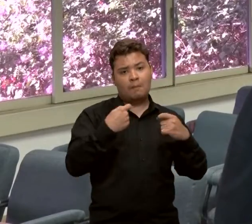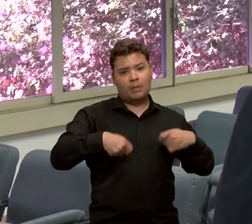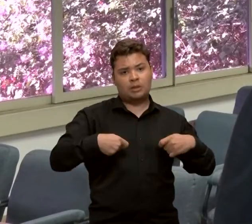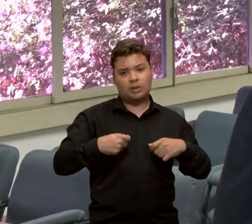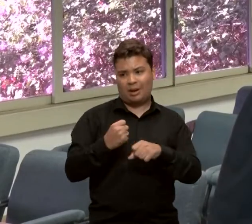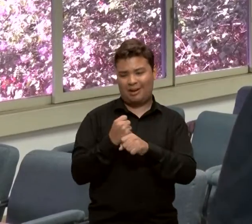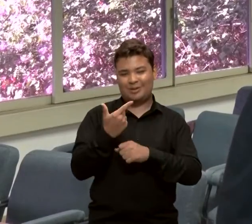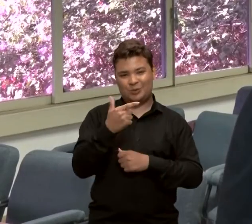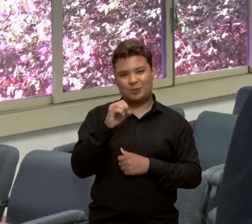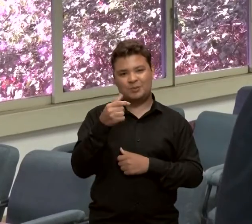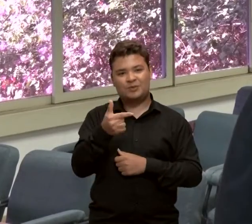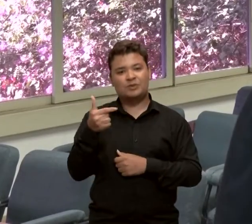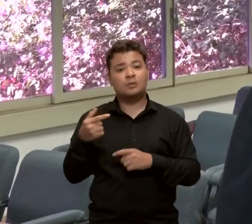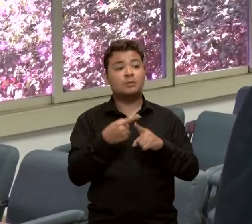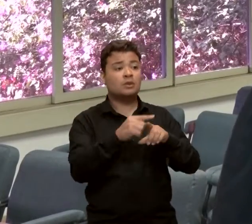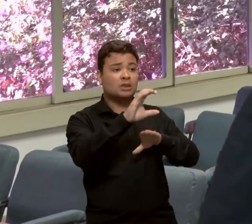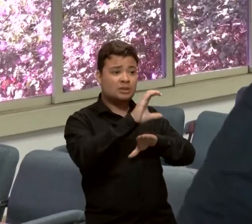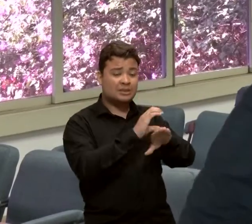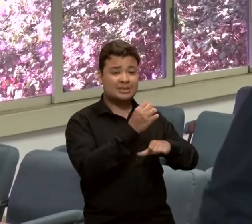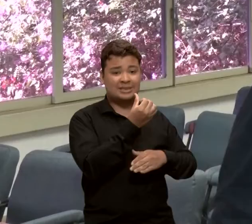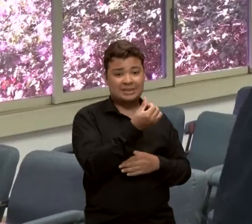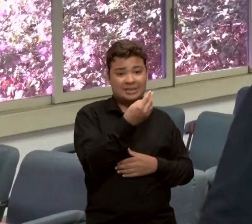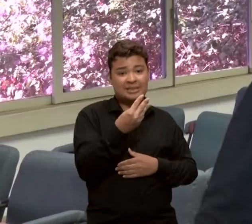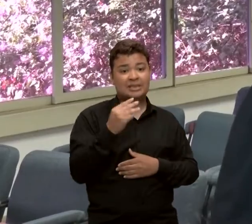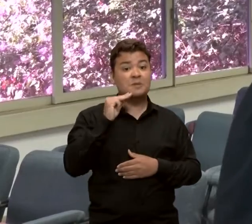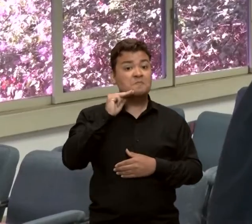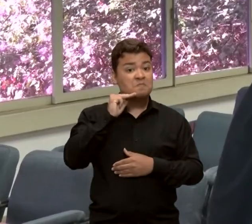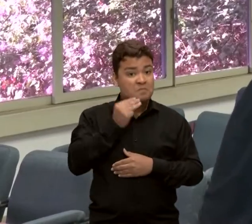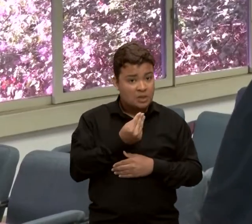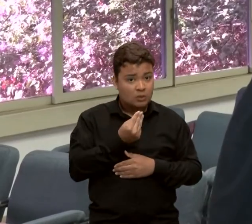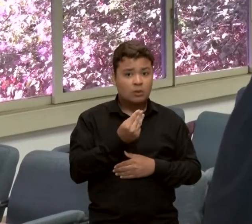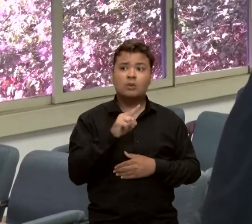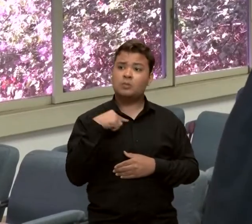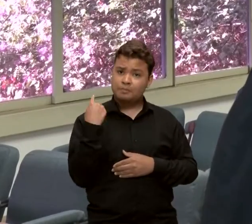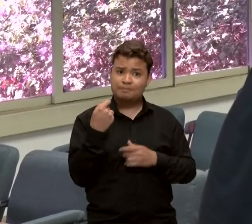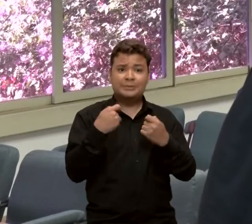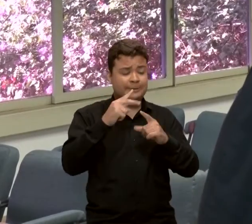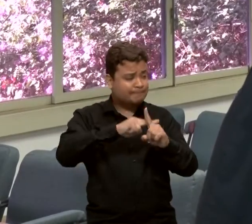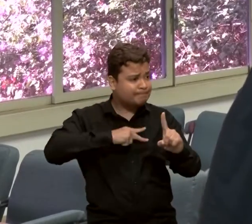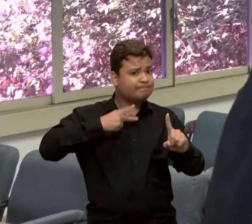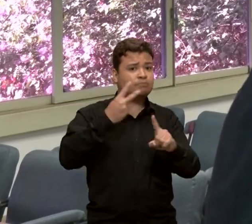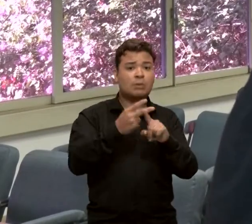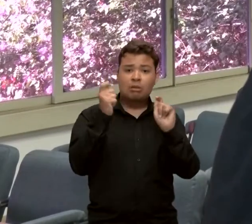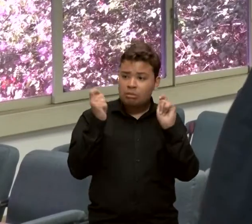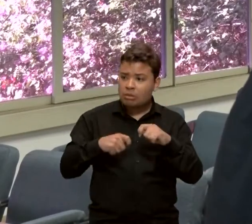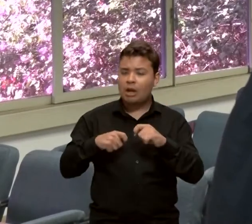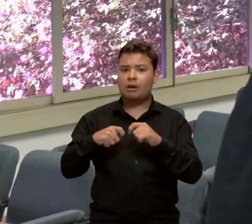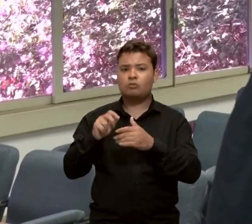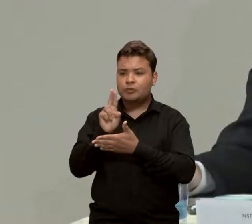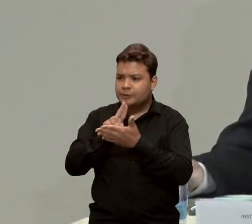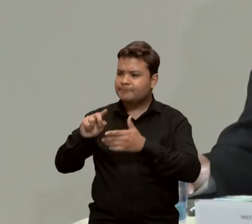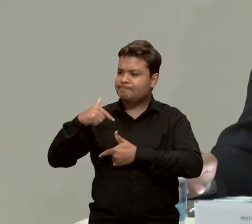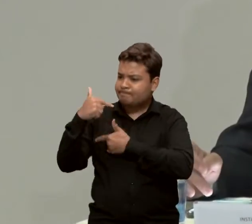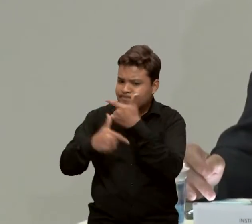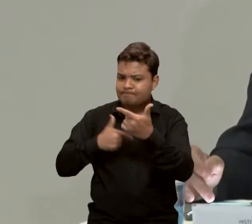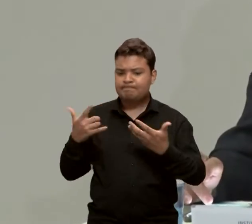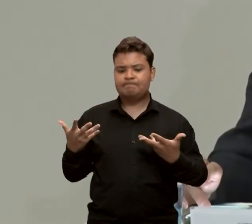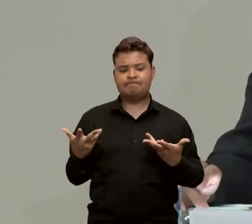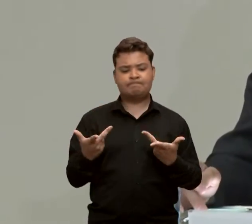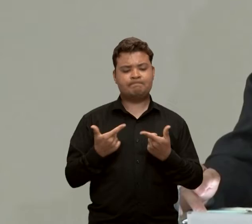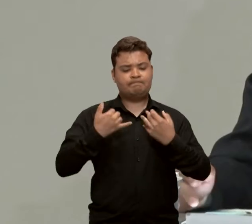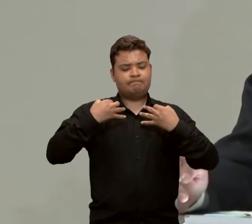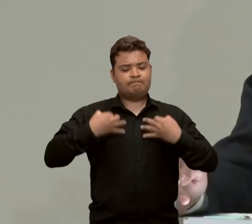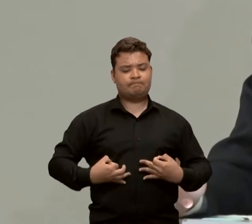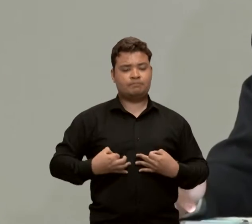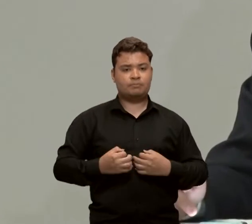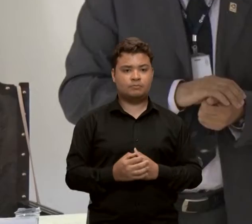Nós recebemos 63 milhões para custeio, precisaremos do dobro para funcionar adequadamente e com dignidade. Frente aos cortes,